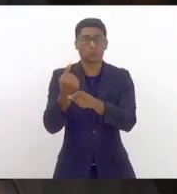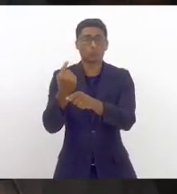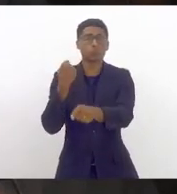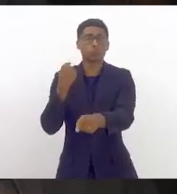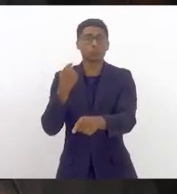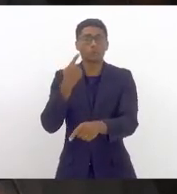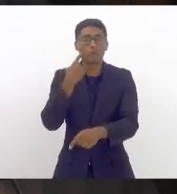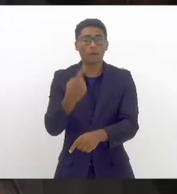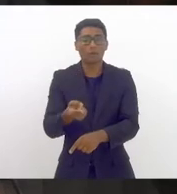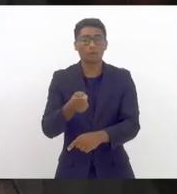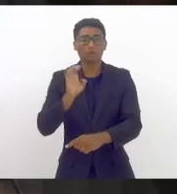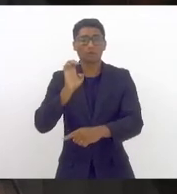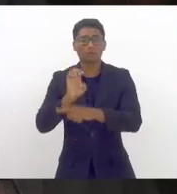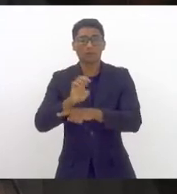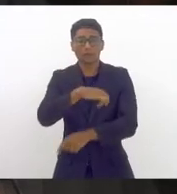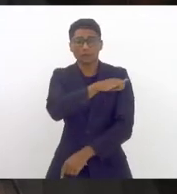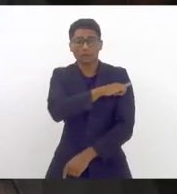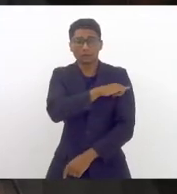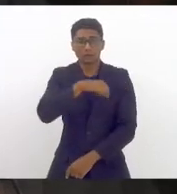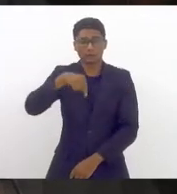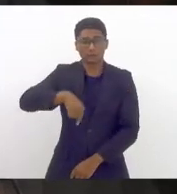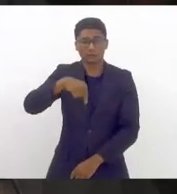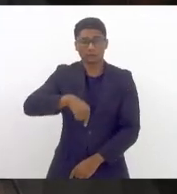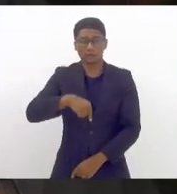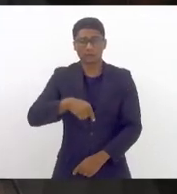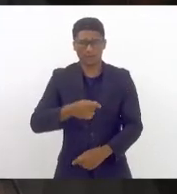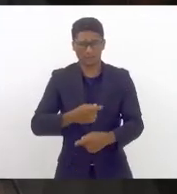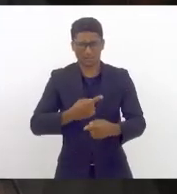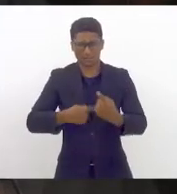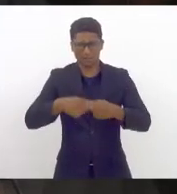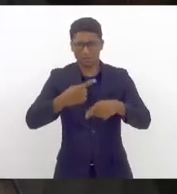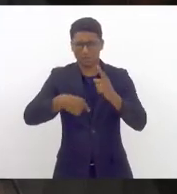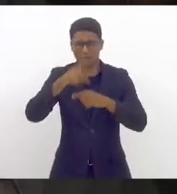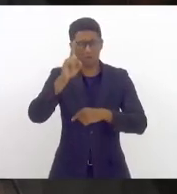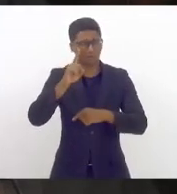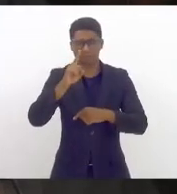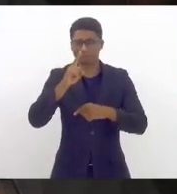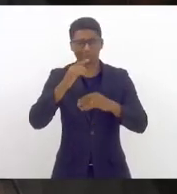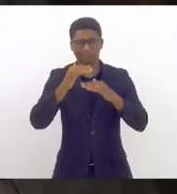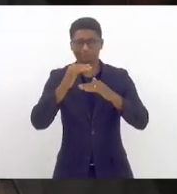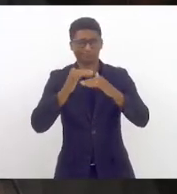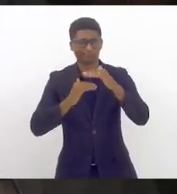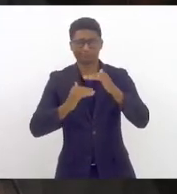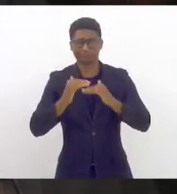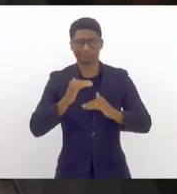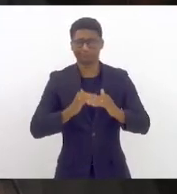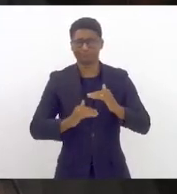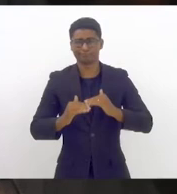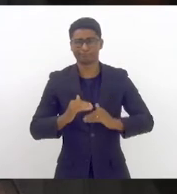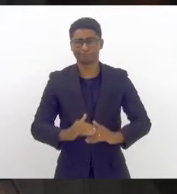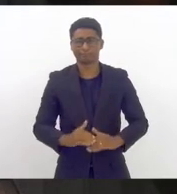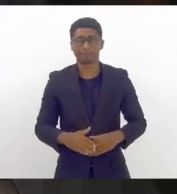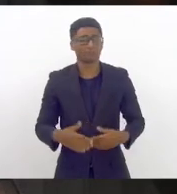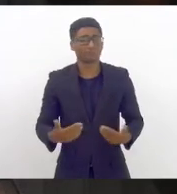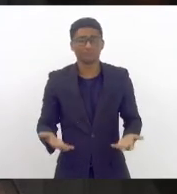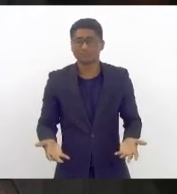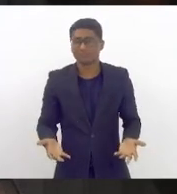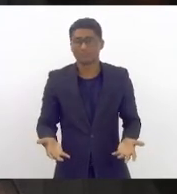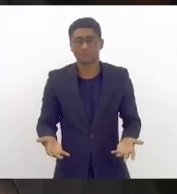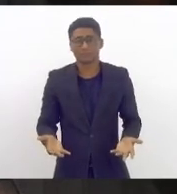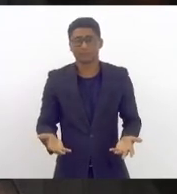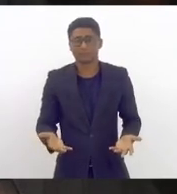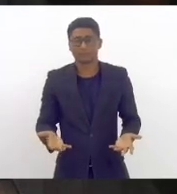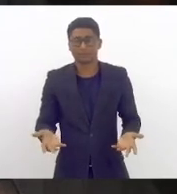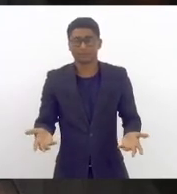ter gerado déficit e não superavit então por via de consequência não tem nenhum